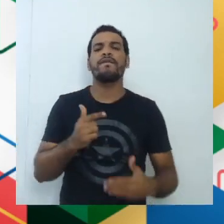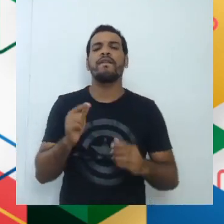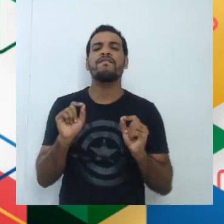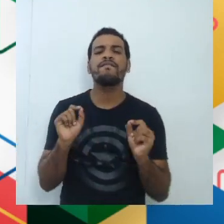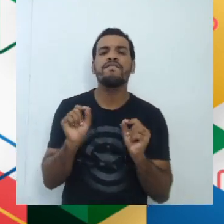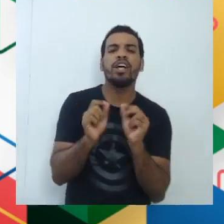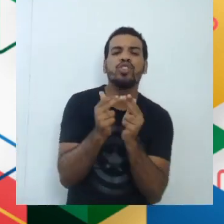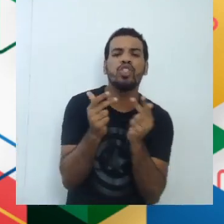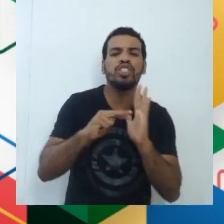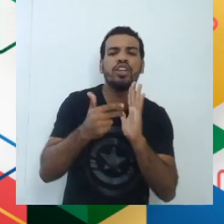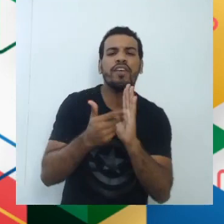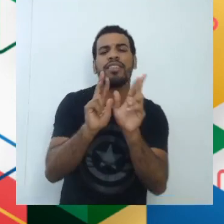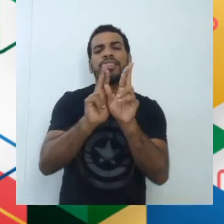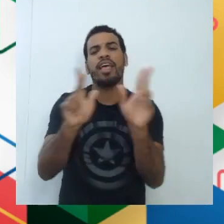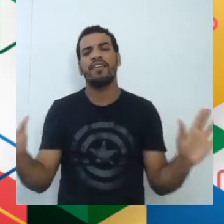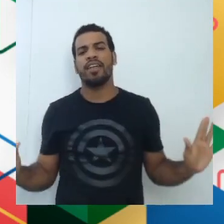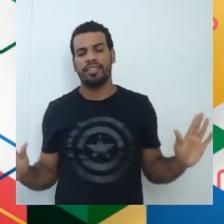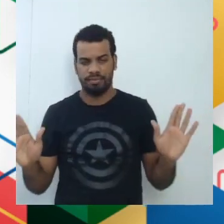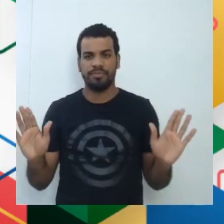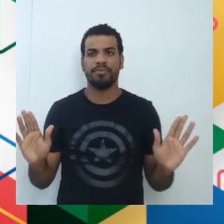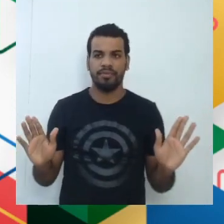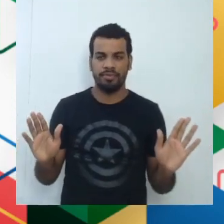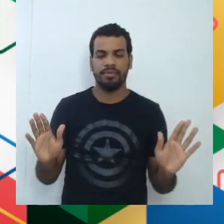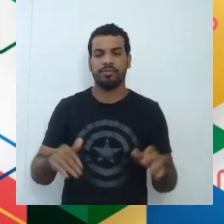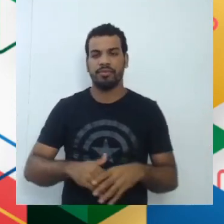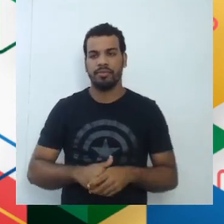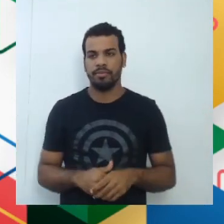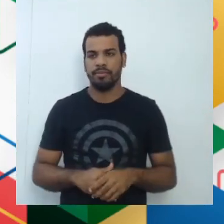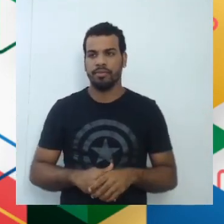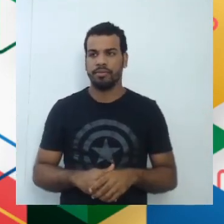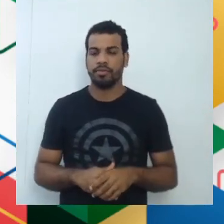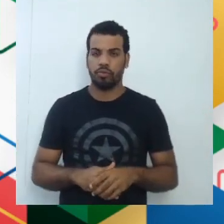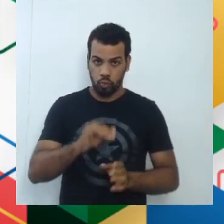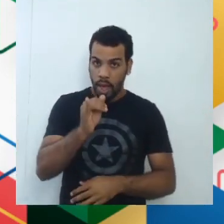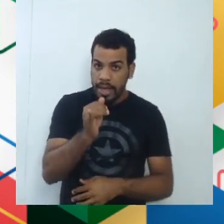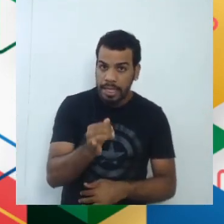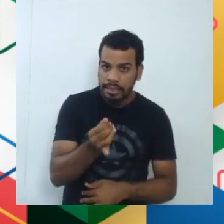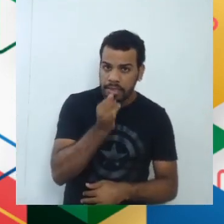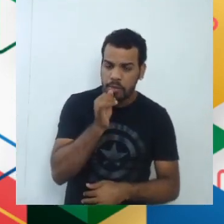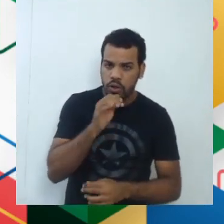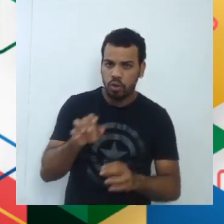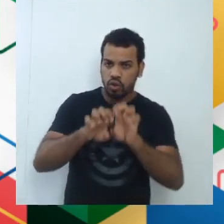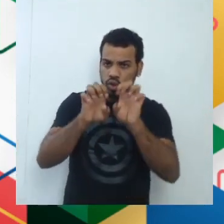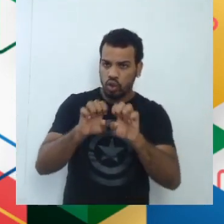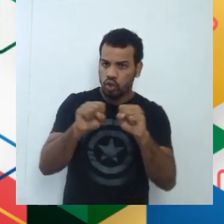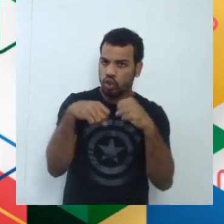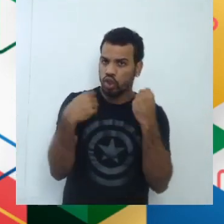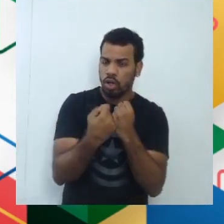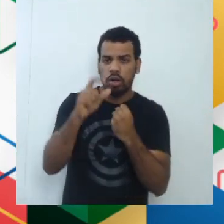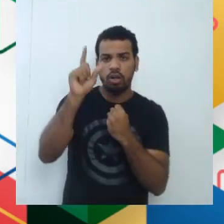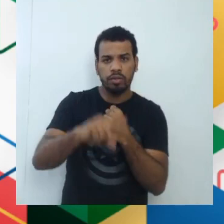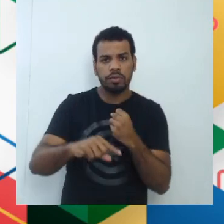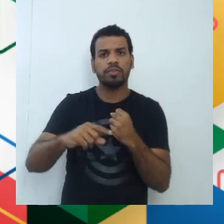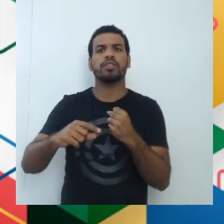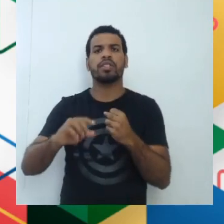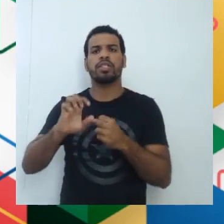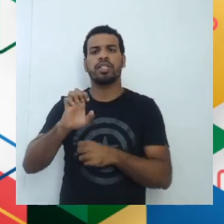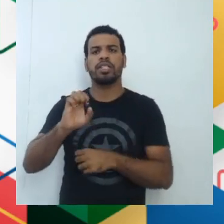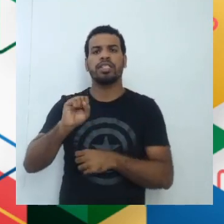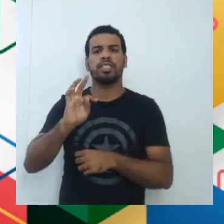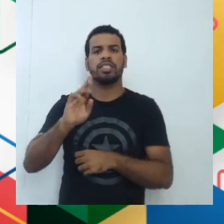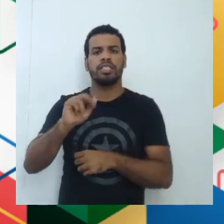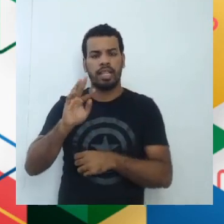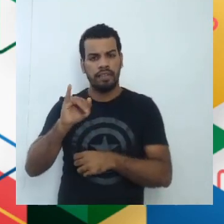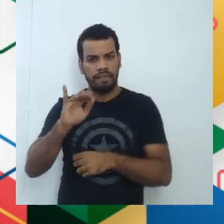ou significados ou propósitos também diferentes. Um exemplo da estrutura social é a ideia da estratificação